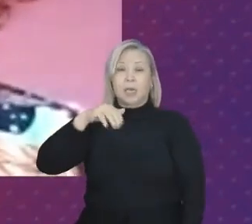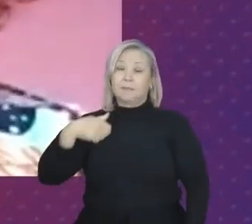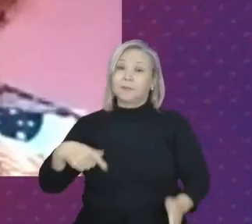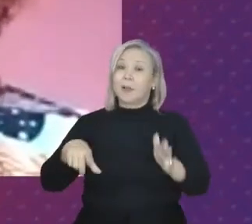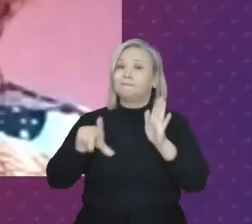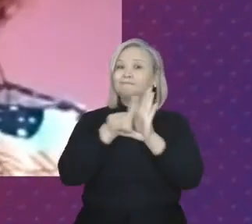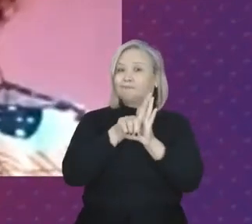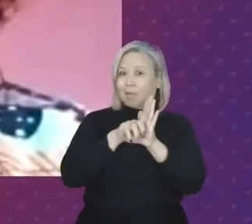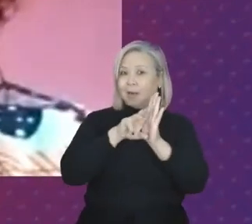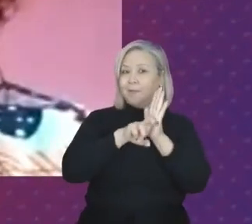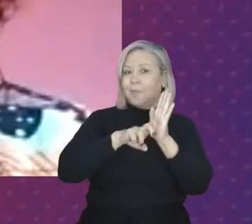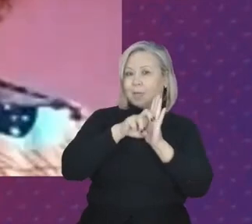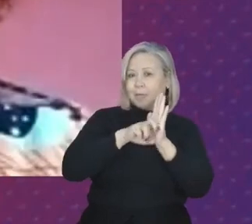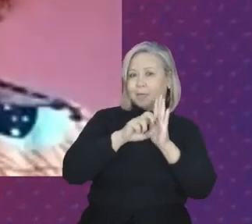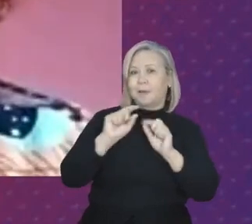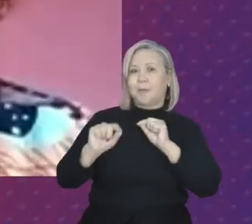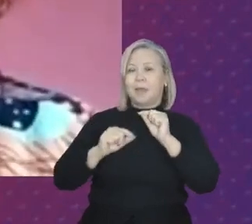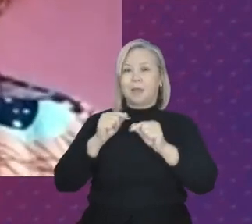é um desdobramento